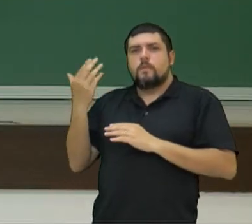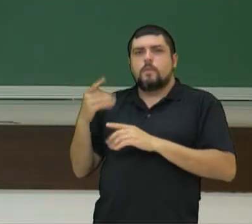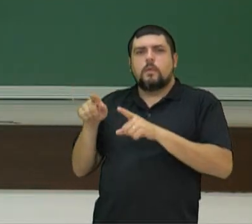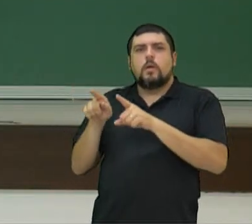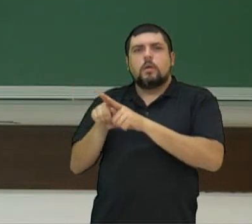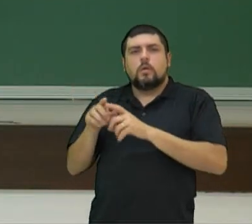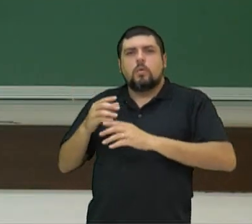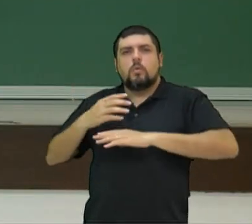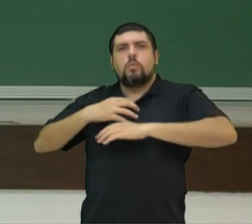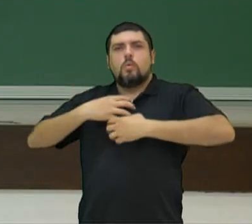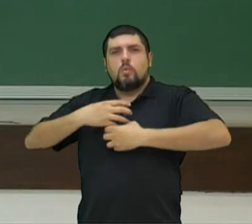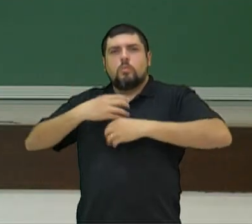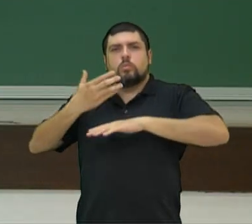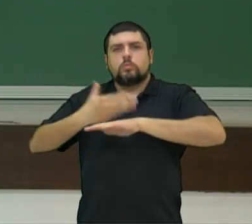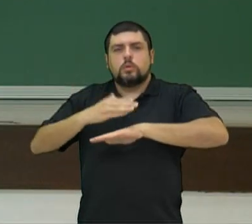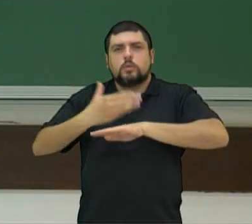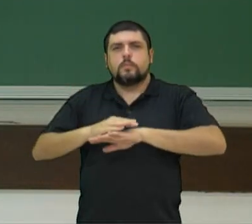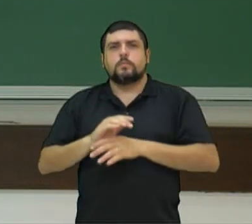os movimentos.